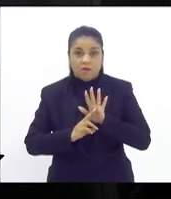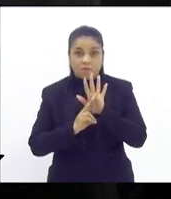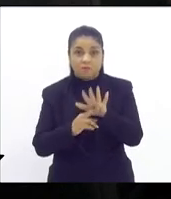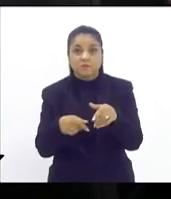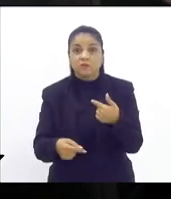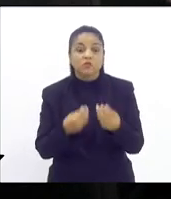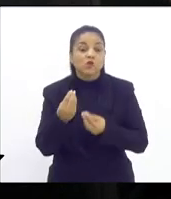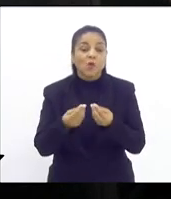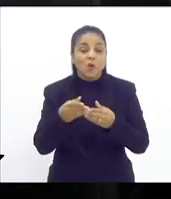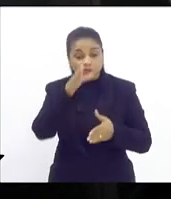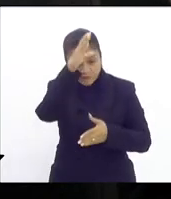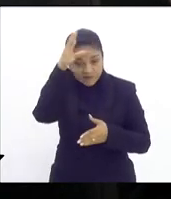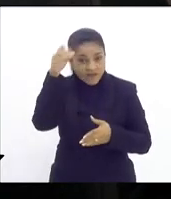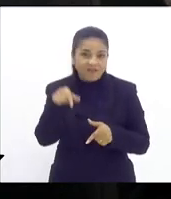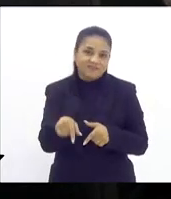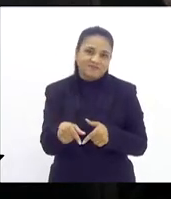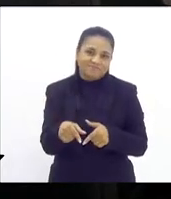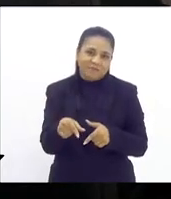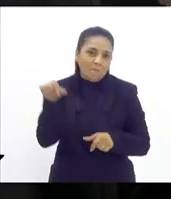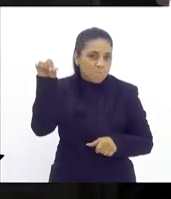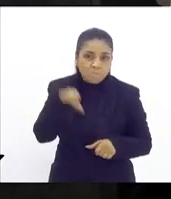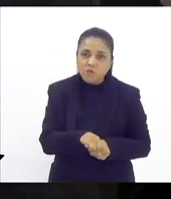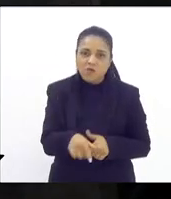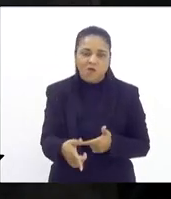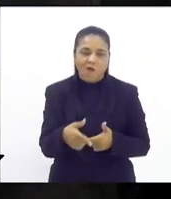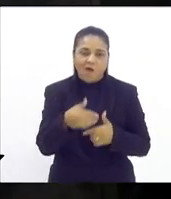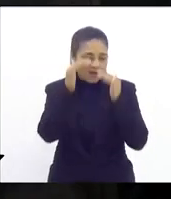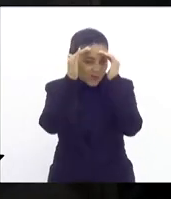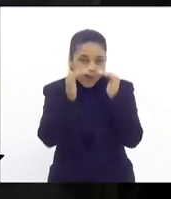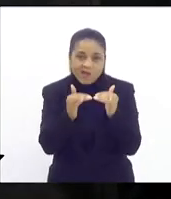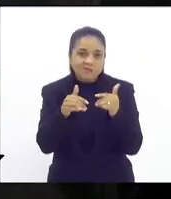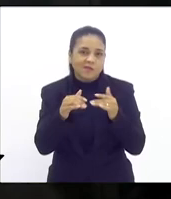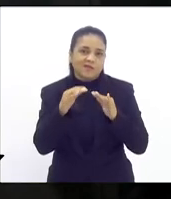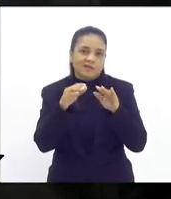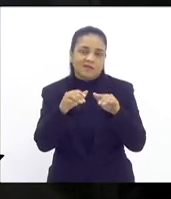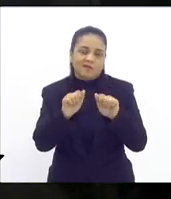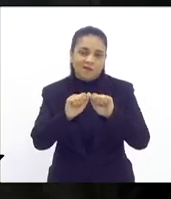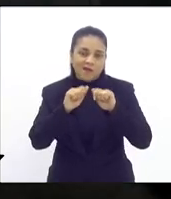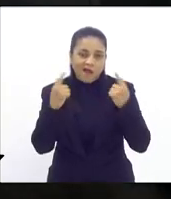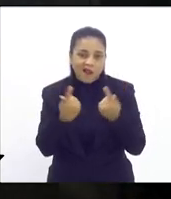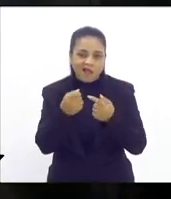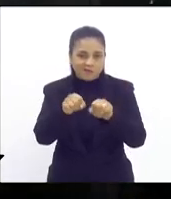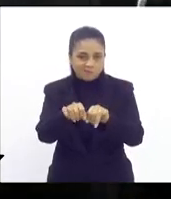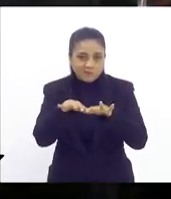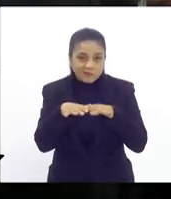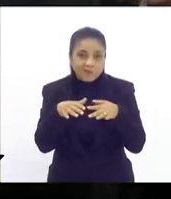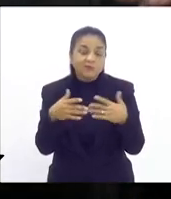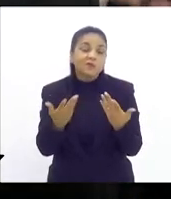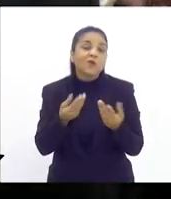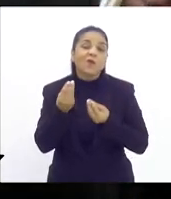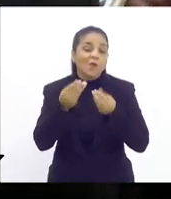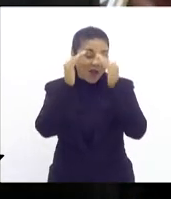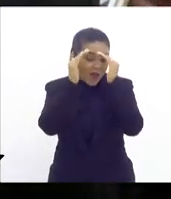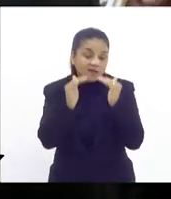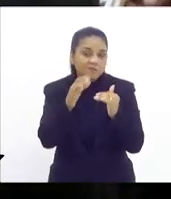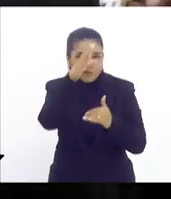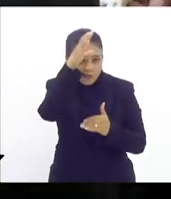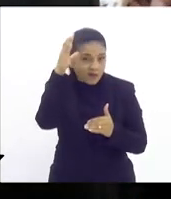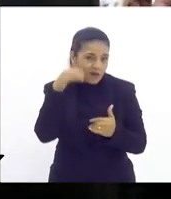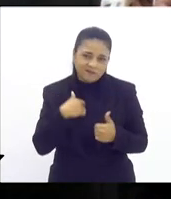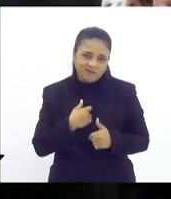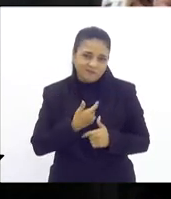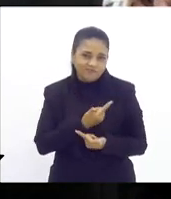como é que ela trata o cliente né Se ela não respeita o Parlamento só não respeita quem aqui pode até